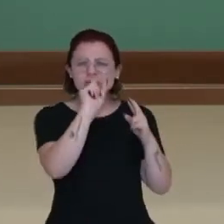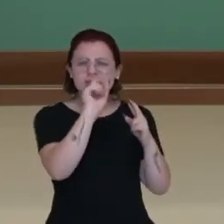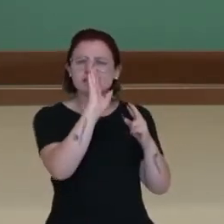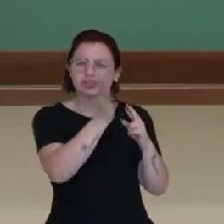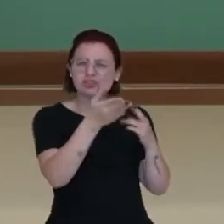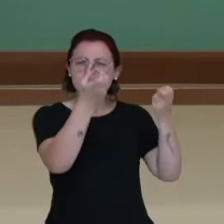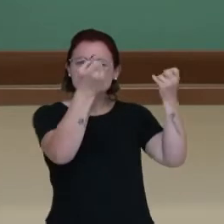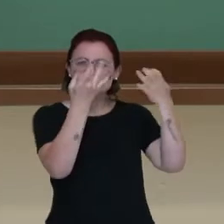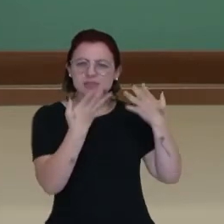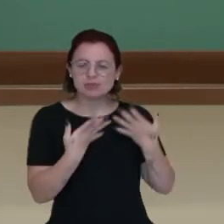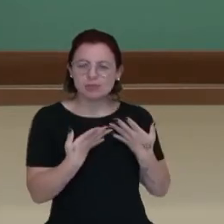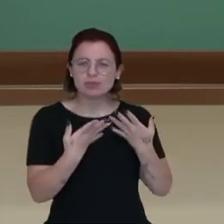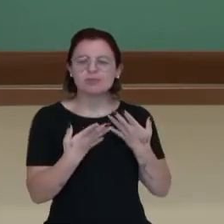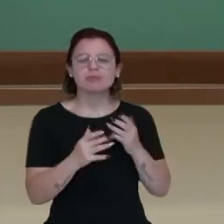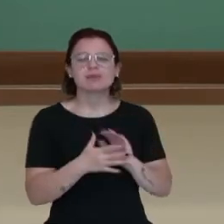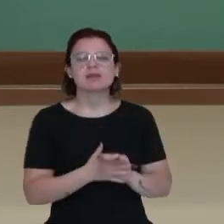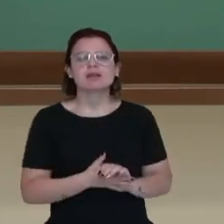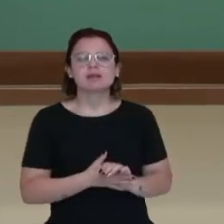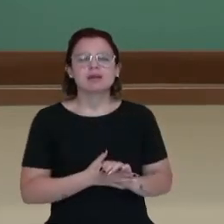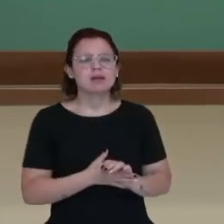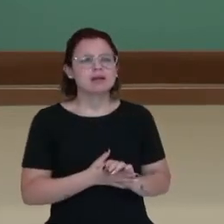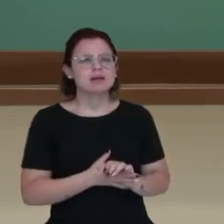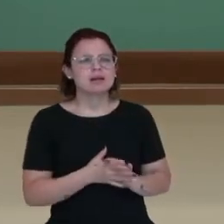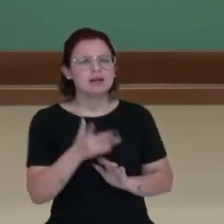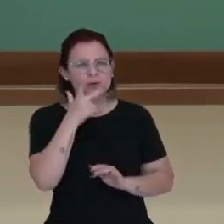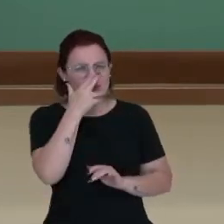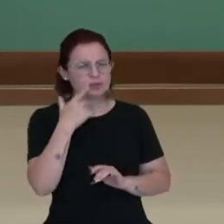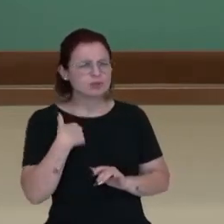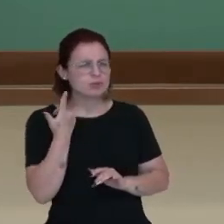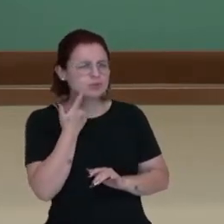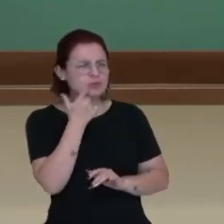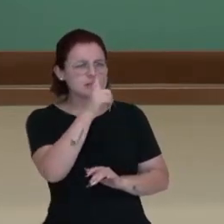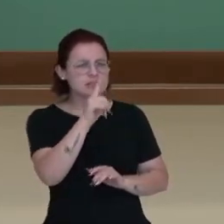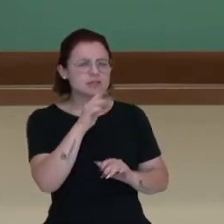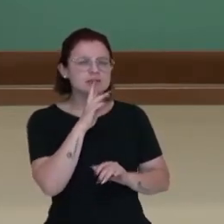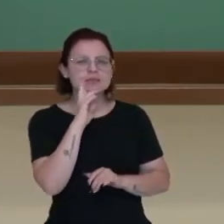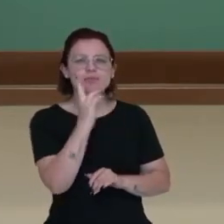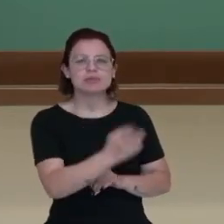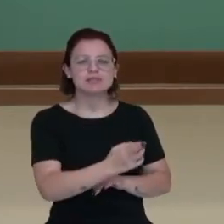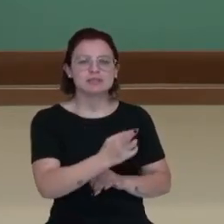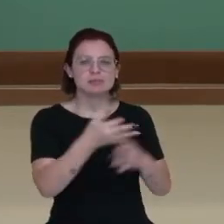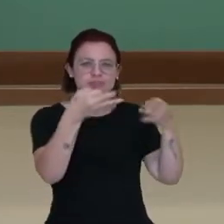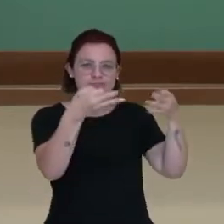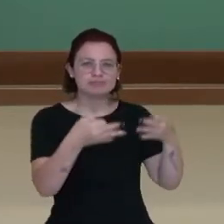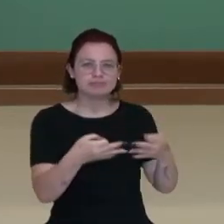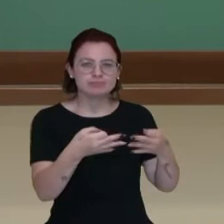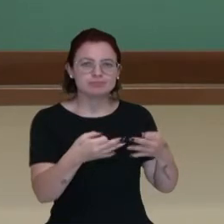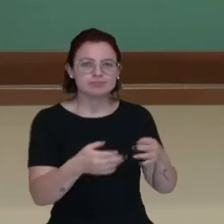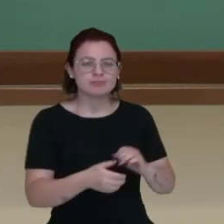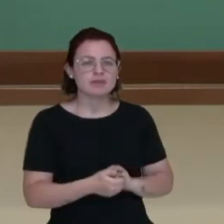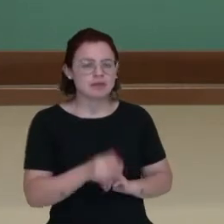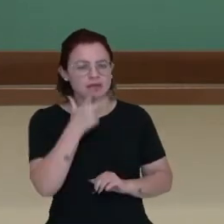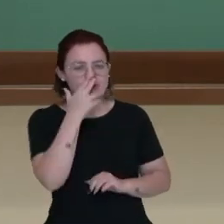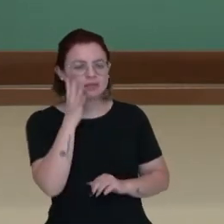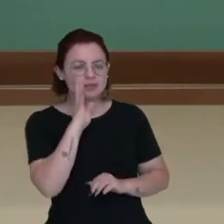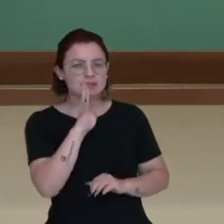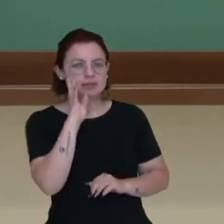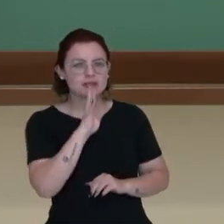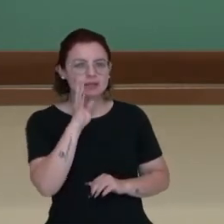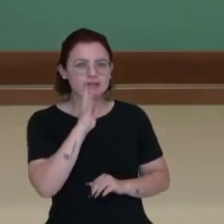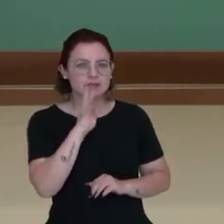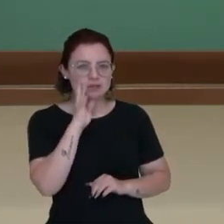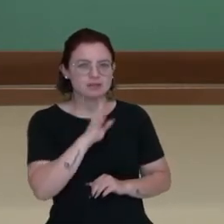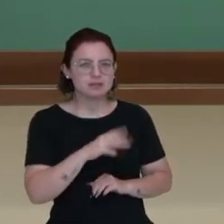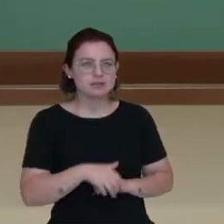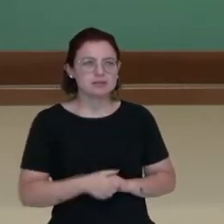trabalhou. Eu tenho certeza que eu consegui respondê-la corretamente, mas achei bacana, achei muito bacana que o